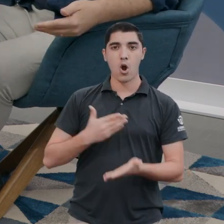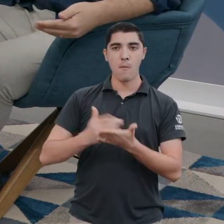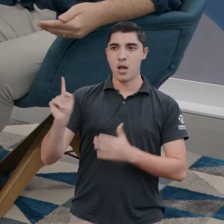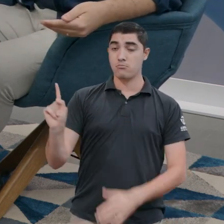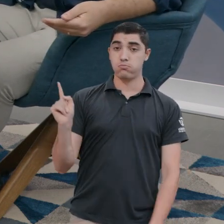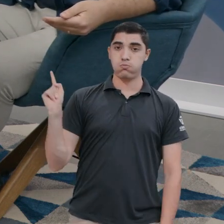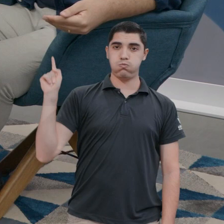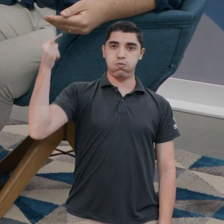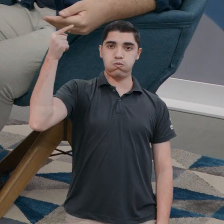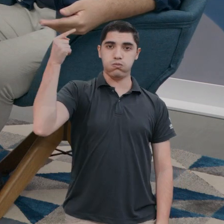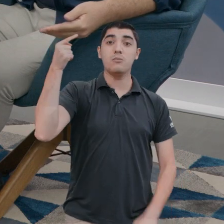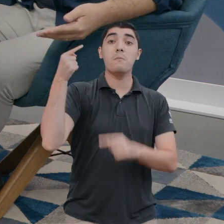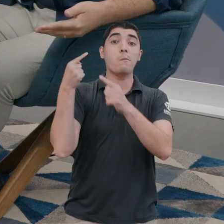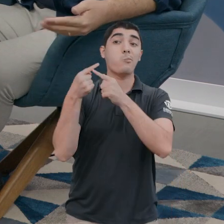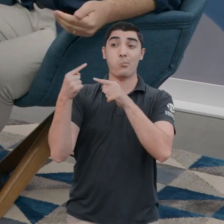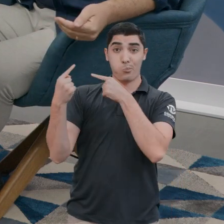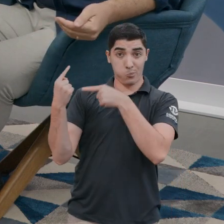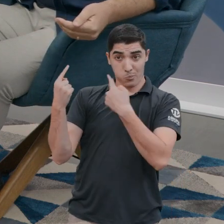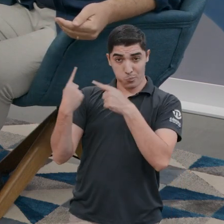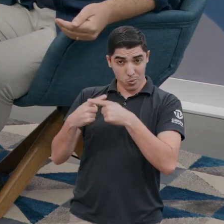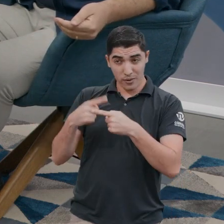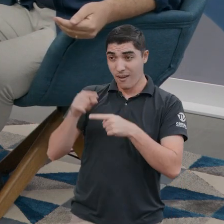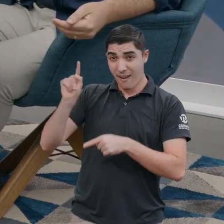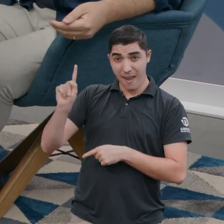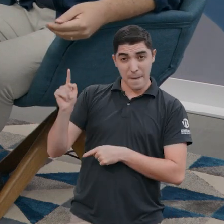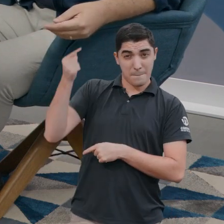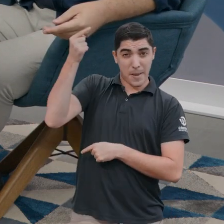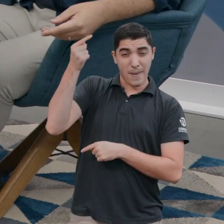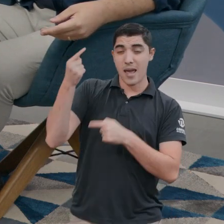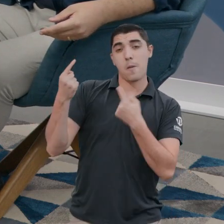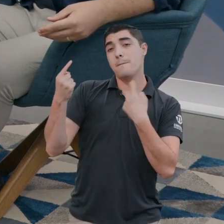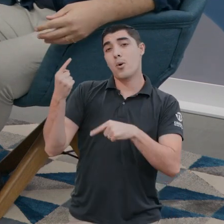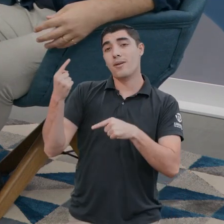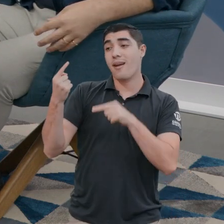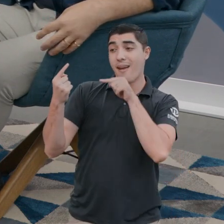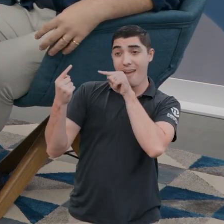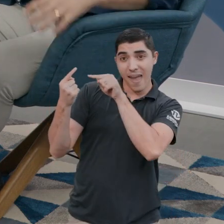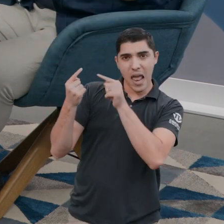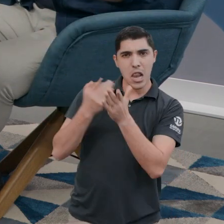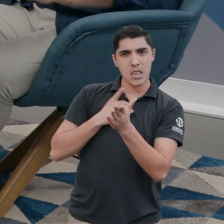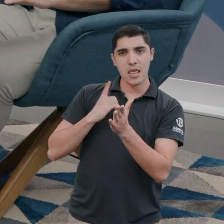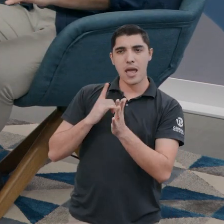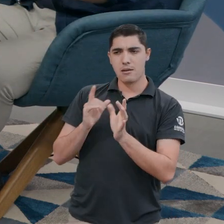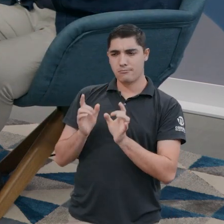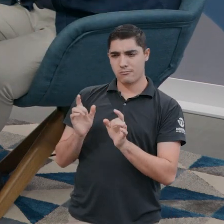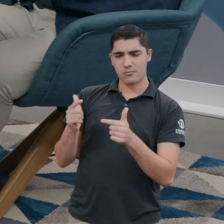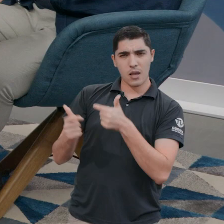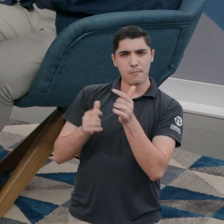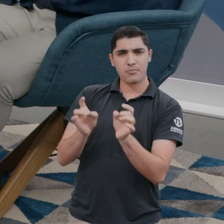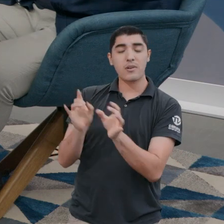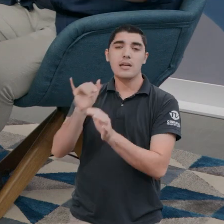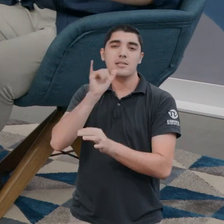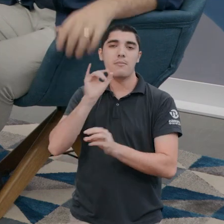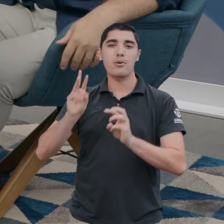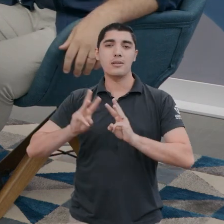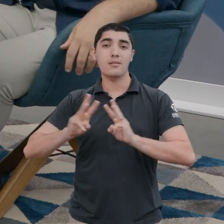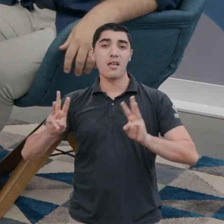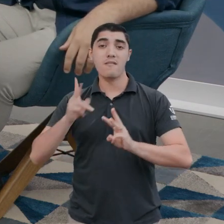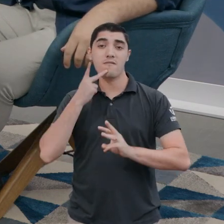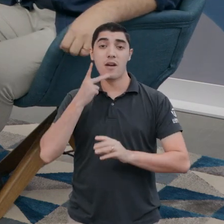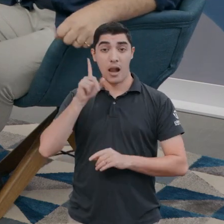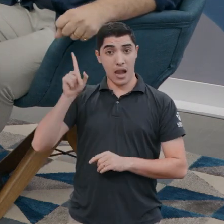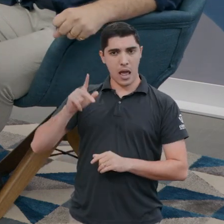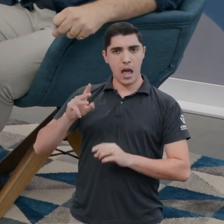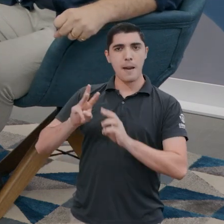competitiva quando a gente relaciona com o slow fashion. Então, quando a pessoa fala que na internet, no site daquela